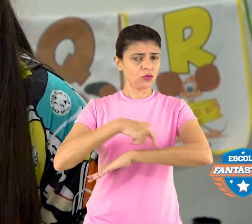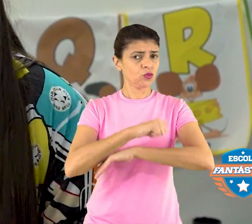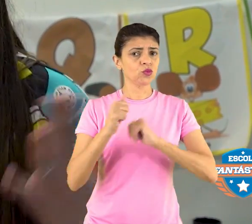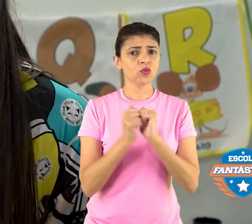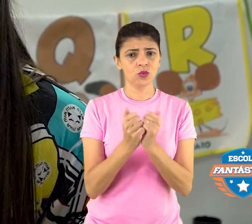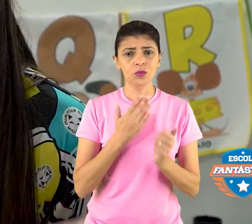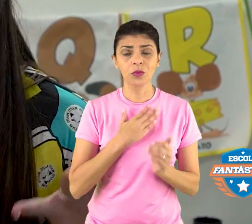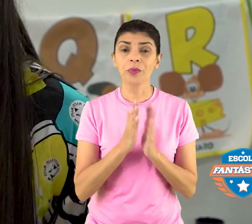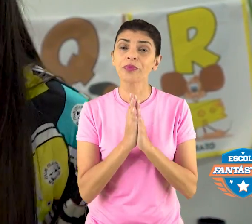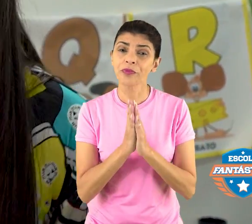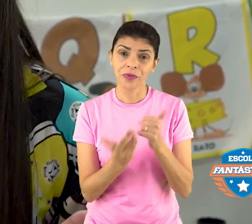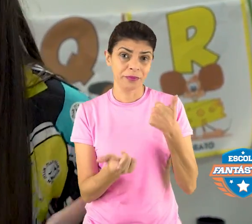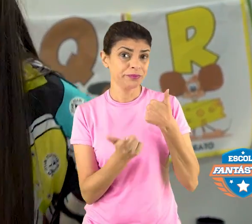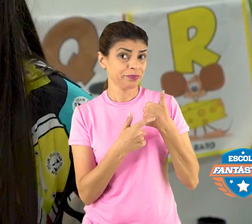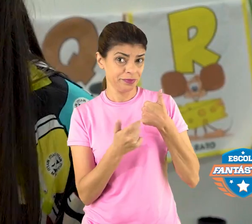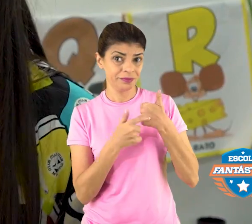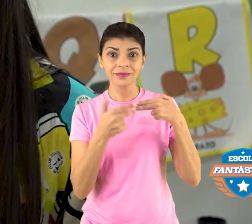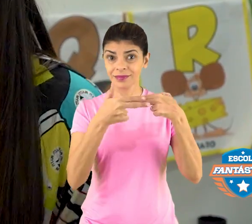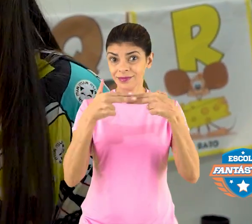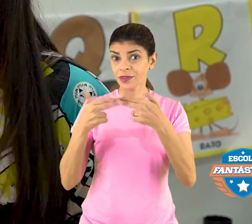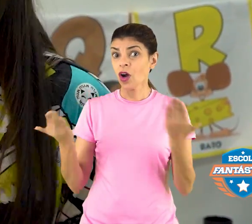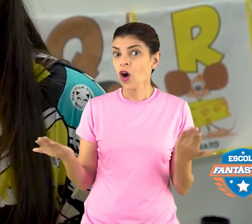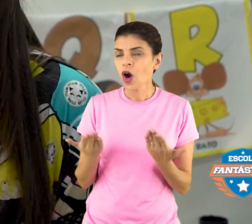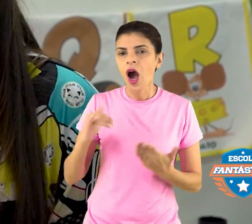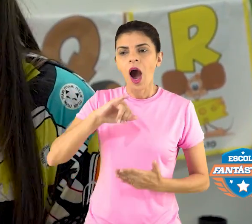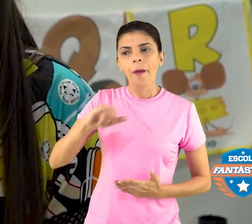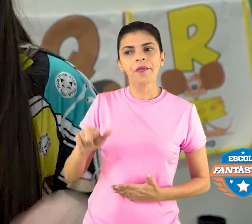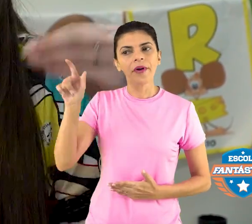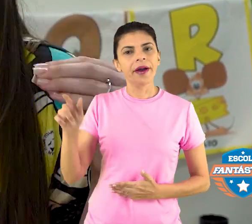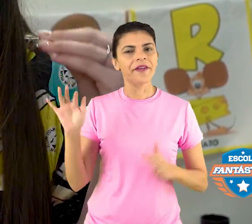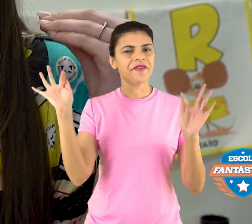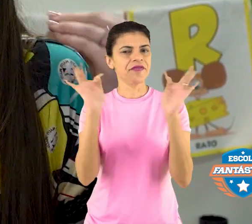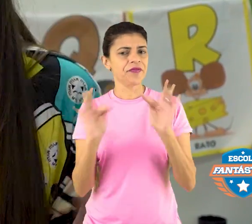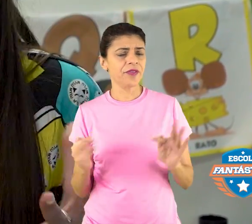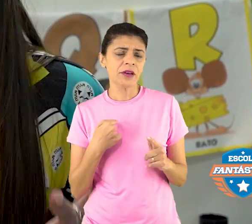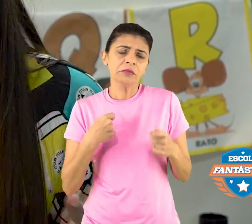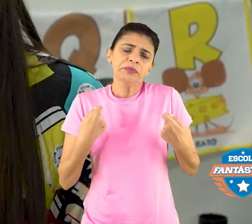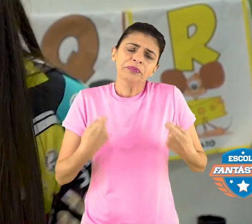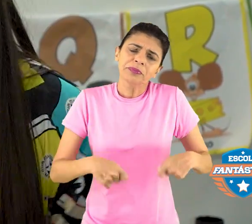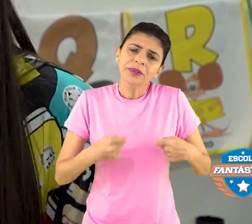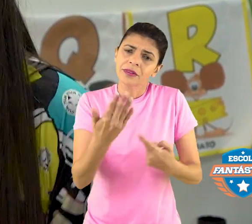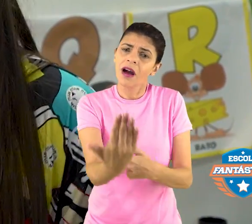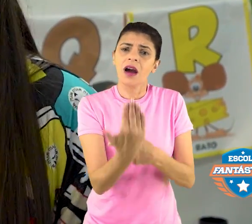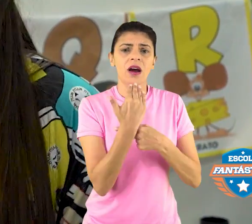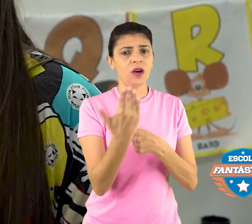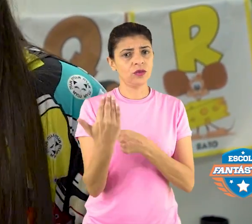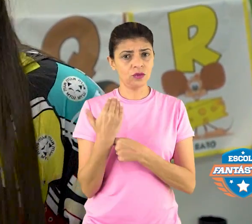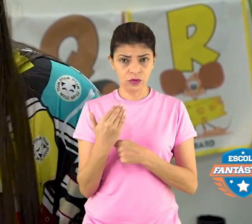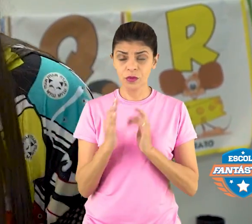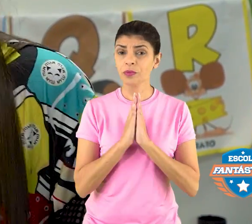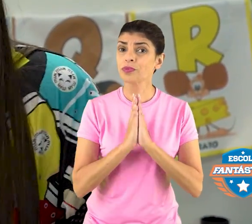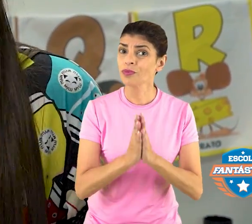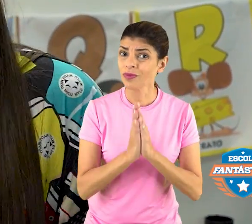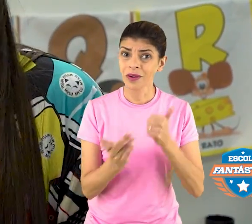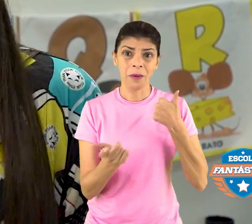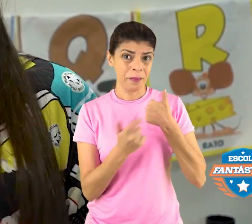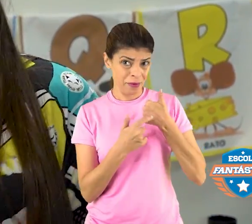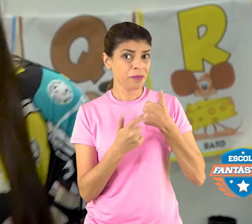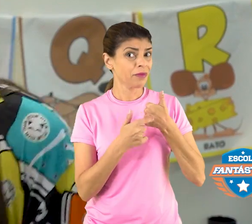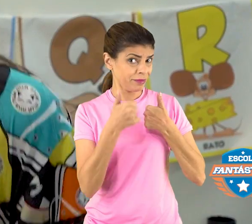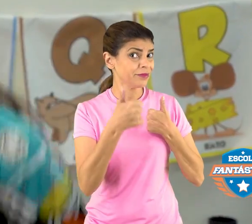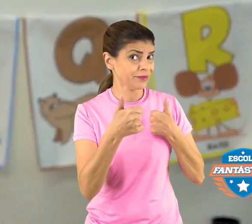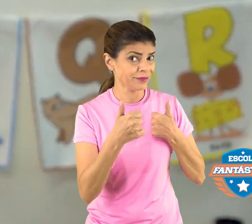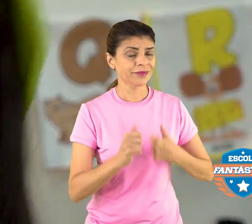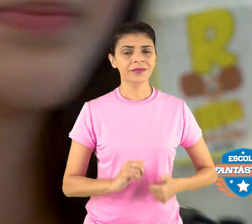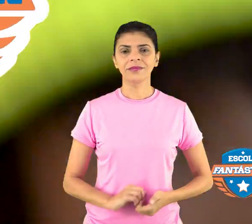comigo. Deixem um like no episódio de hoje pra ele ficar feliz. Eu preciso muito da ajuda de vocês. Deixem um like.